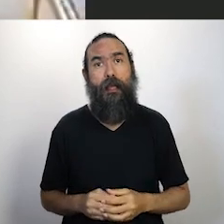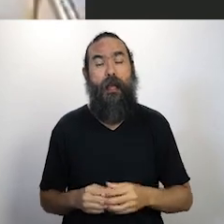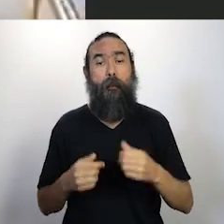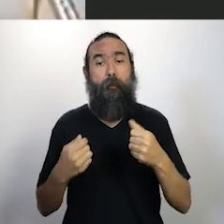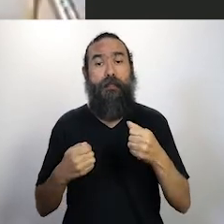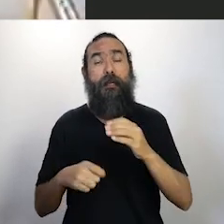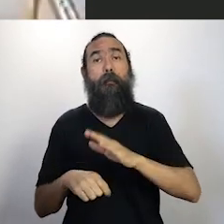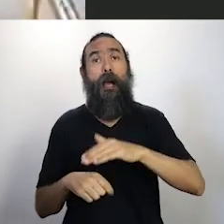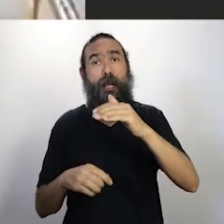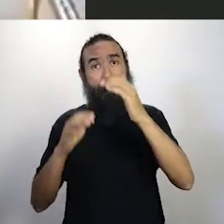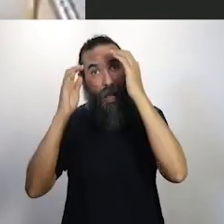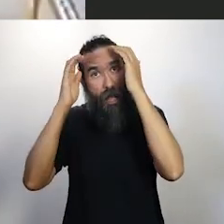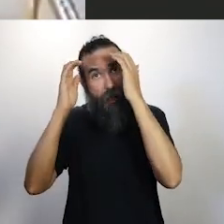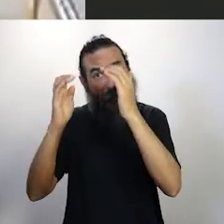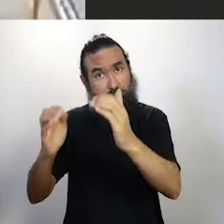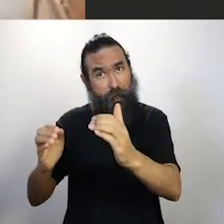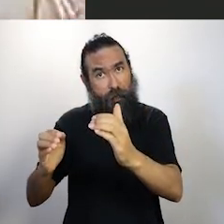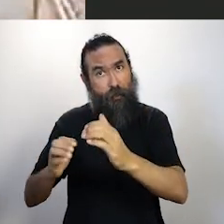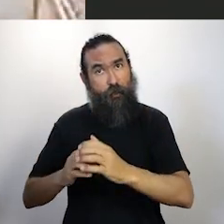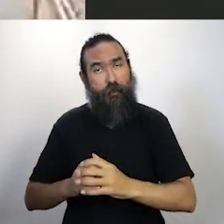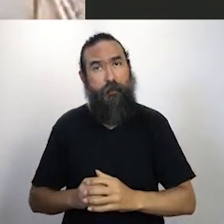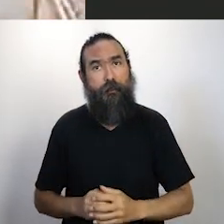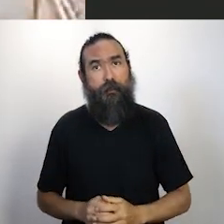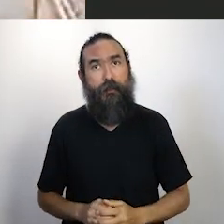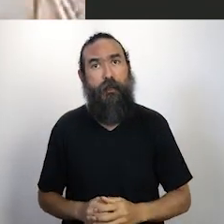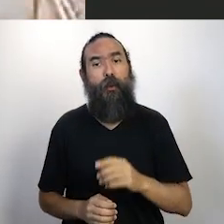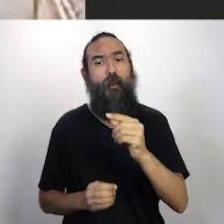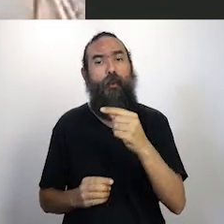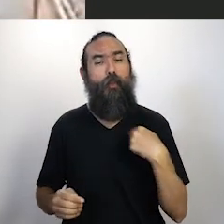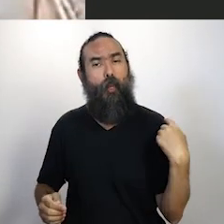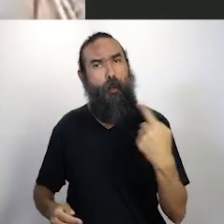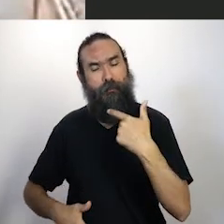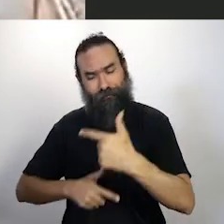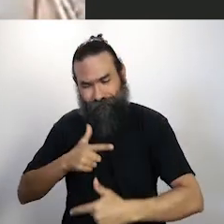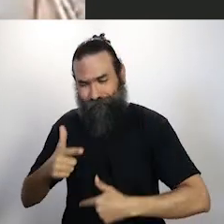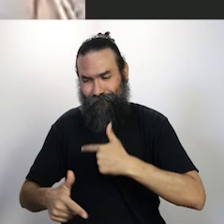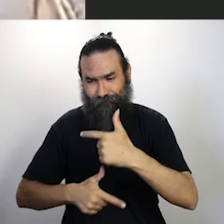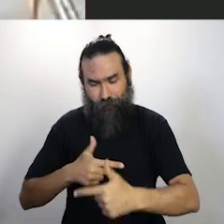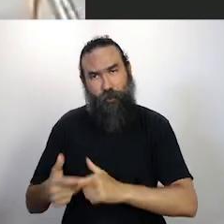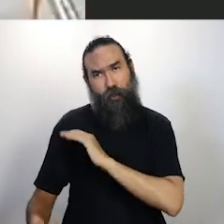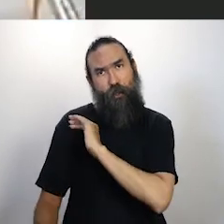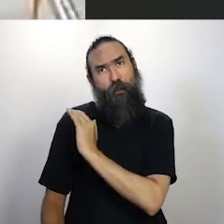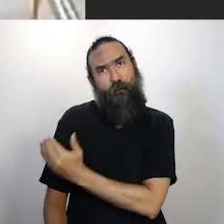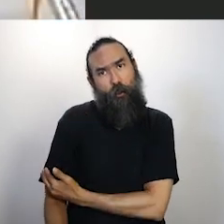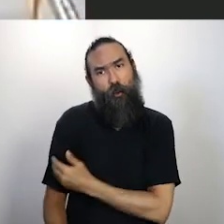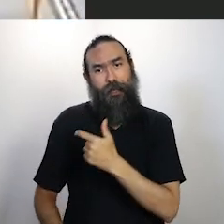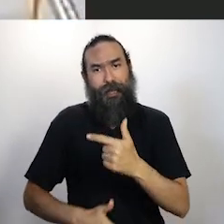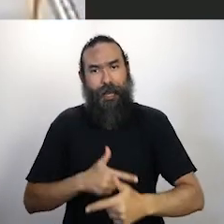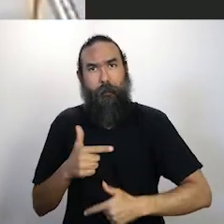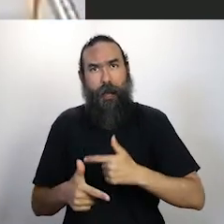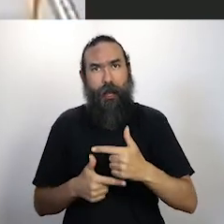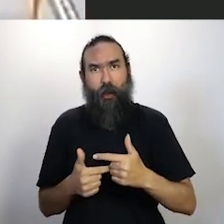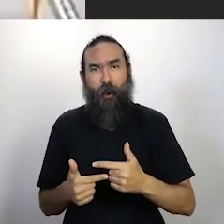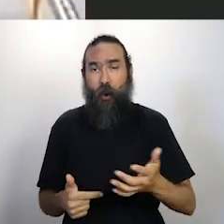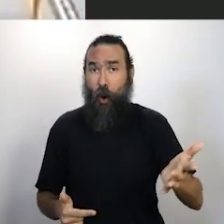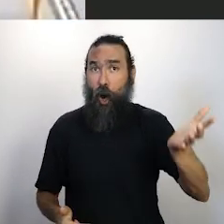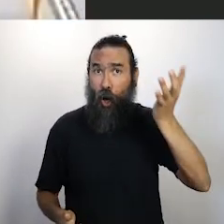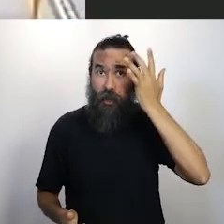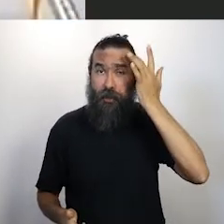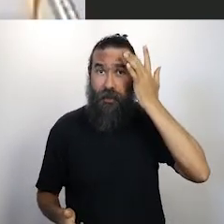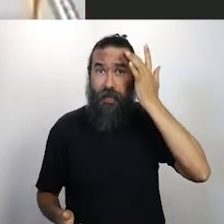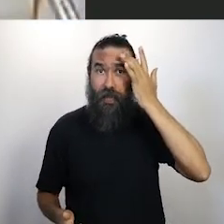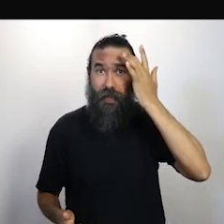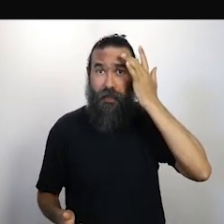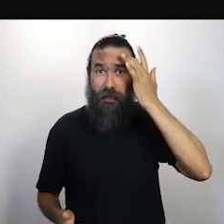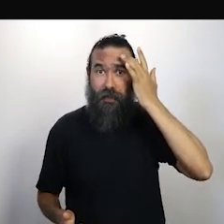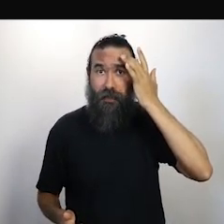mais isso que o Júlio falou do esforço nosso de construir pontes e consensos mas eu não quero ser disruptivo